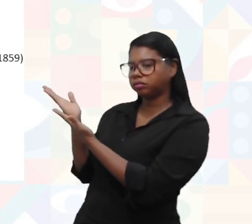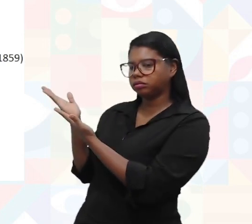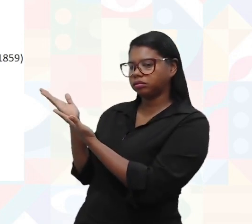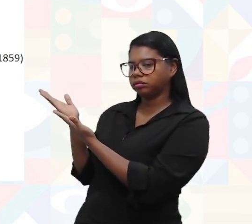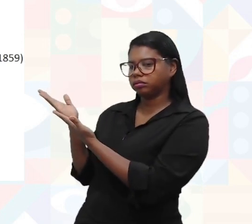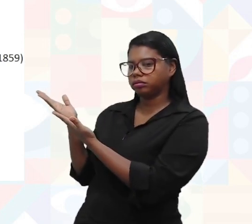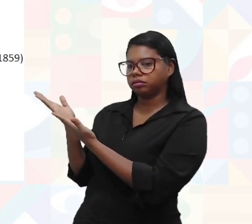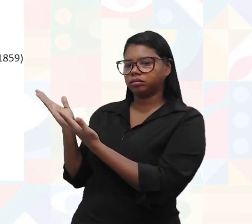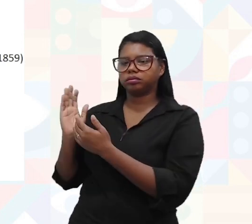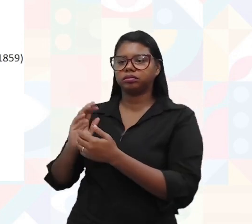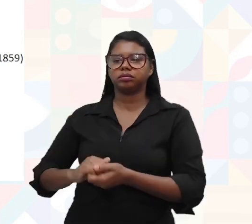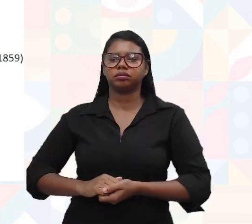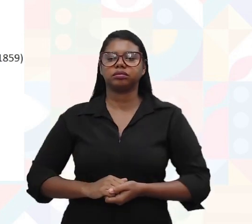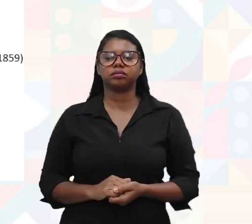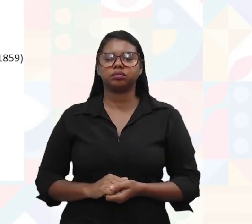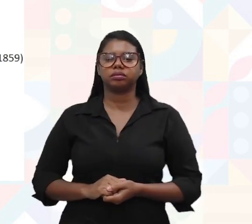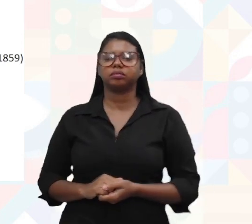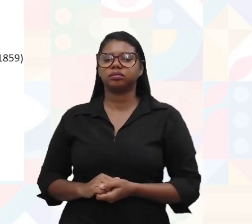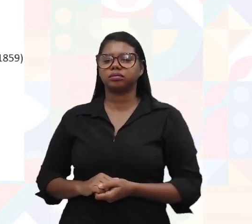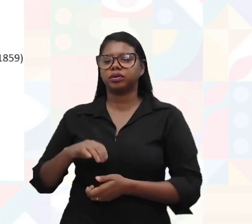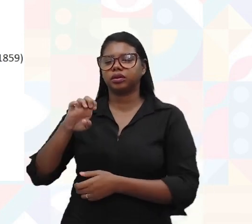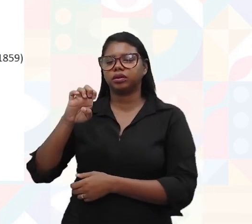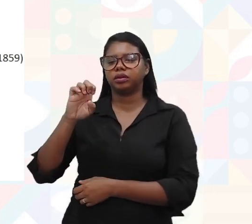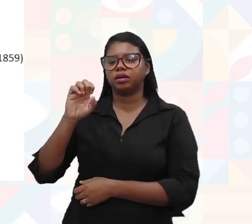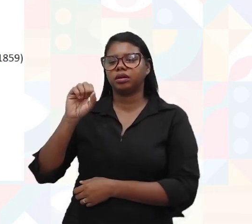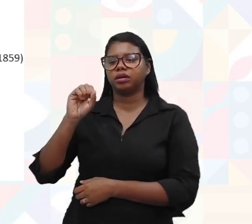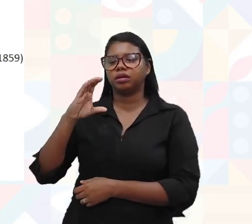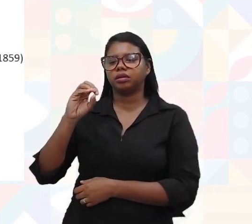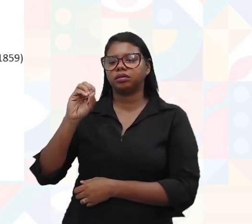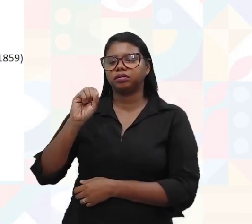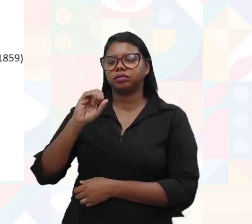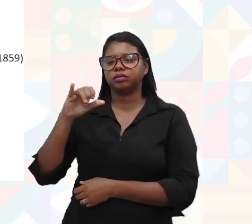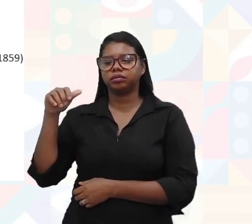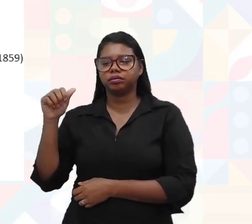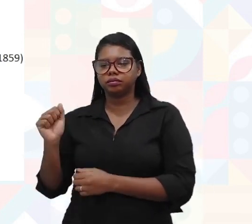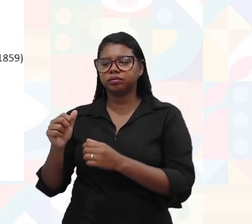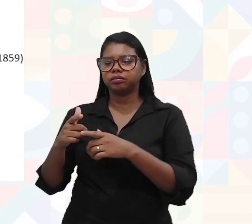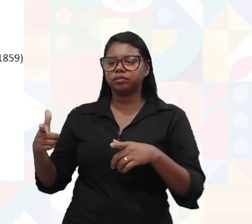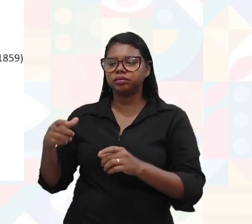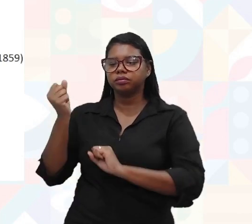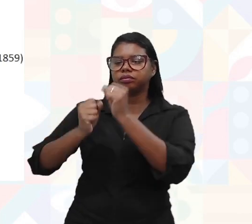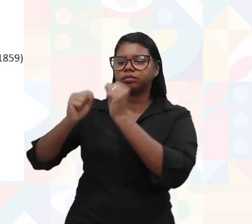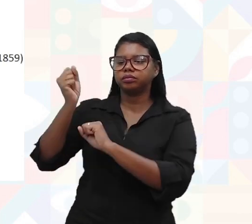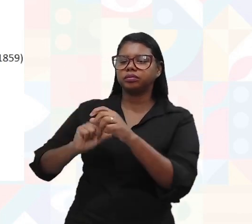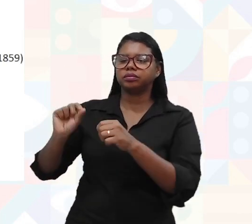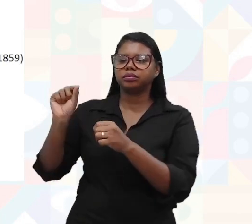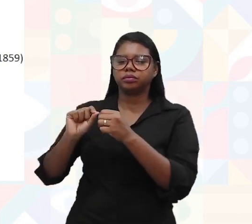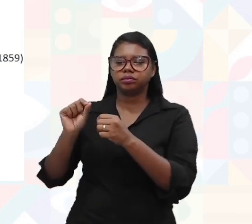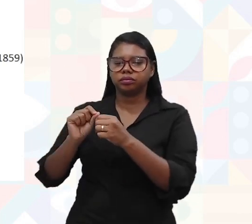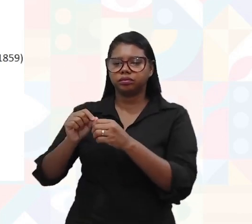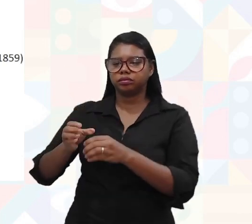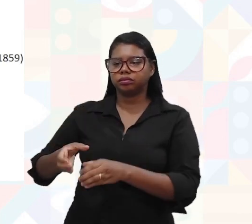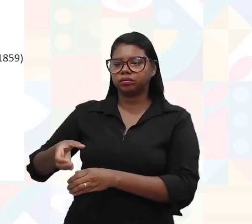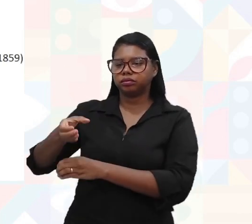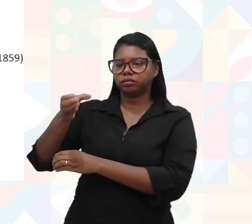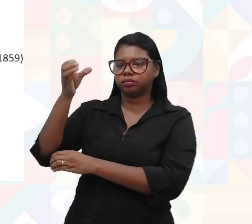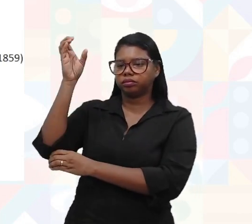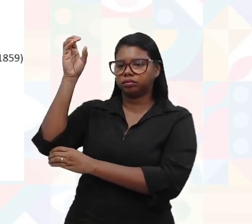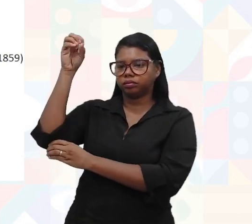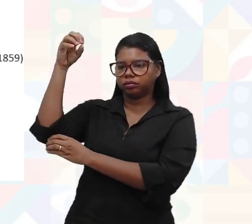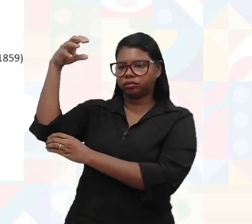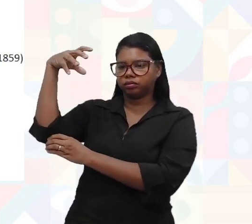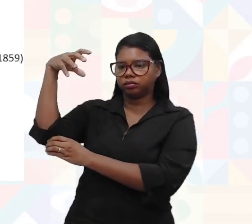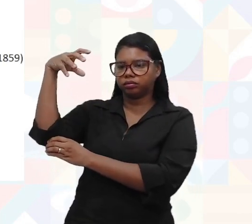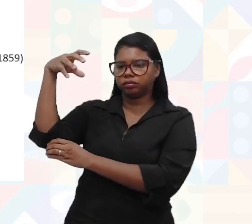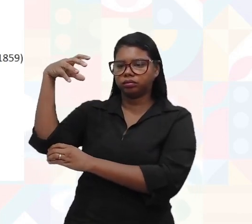que é de Glasgow, na Escócia, né? Eles fabricavam em série postes, colunas, estruturas